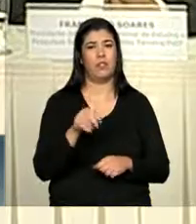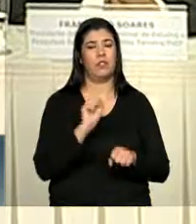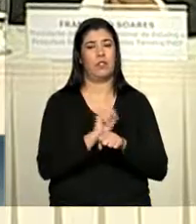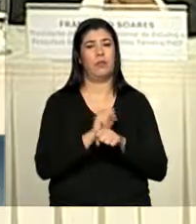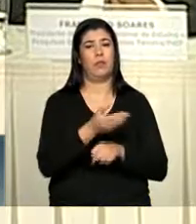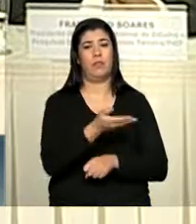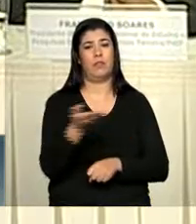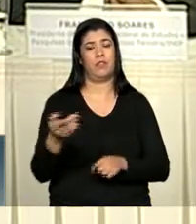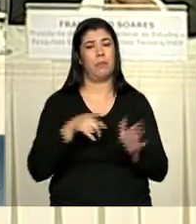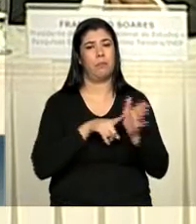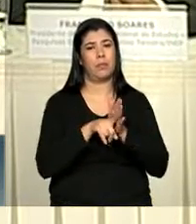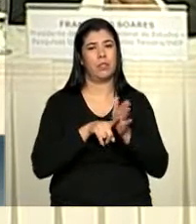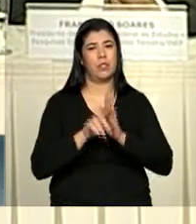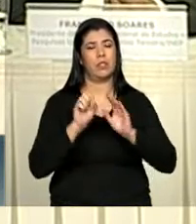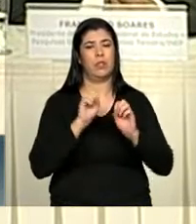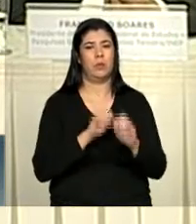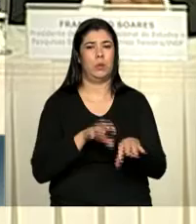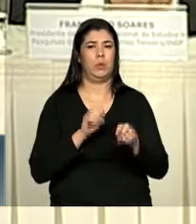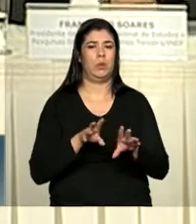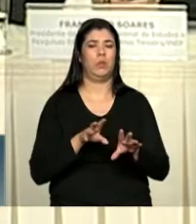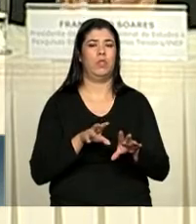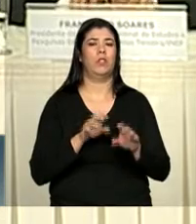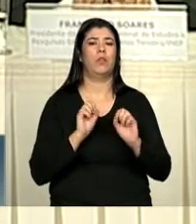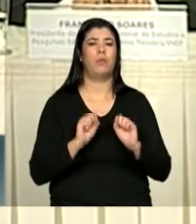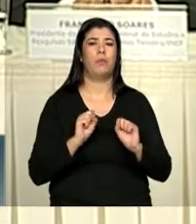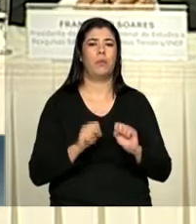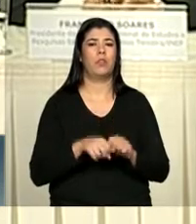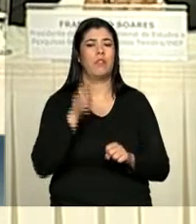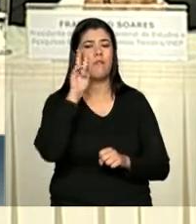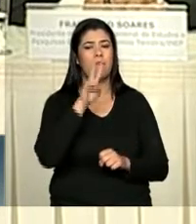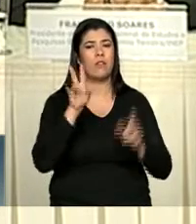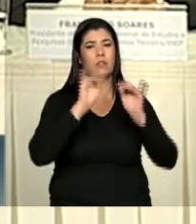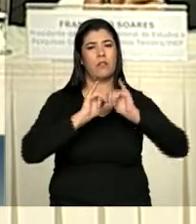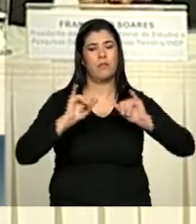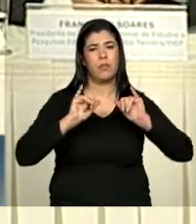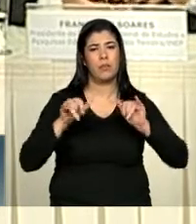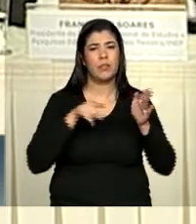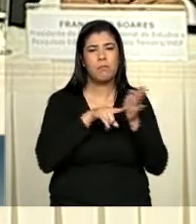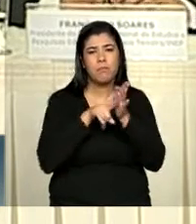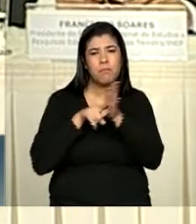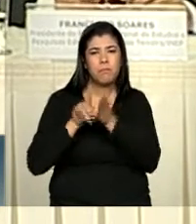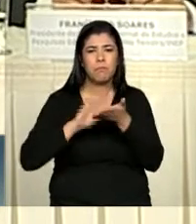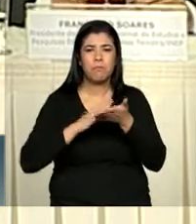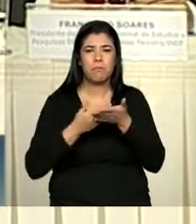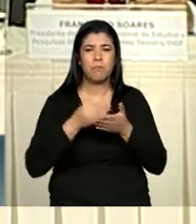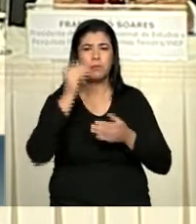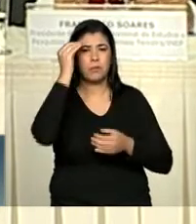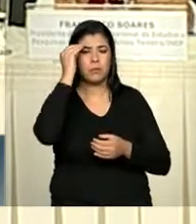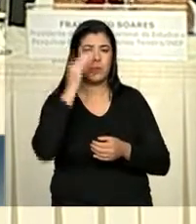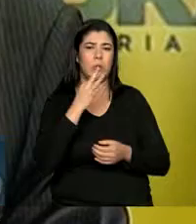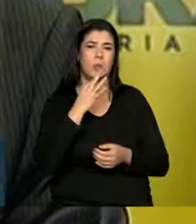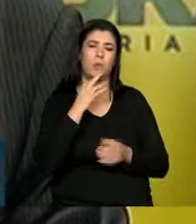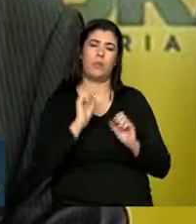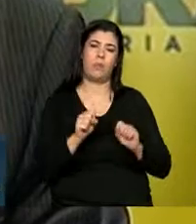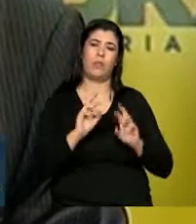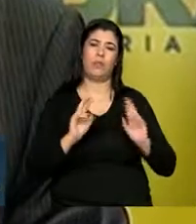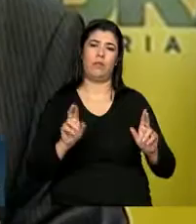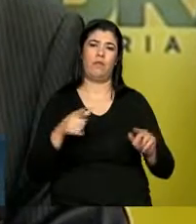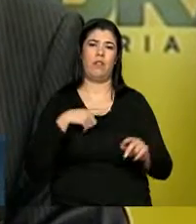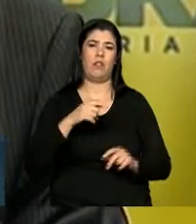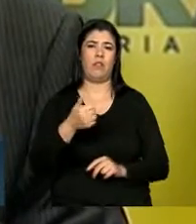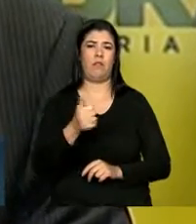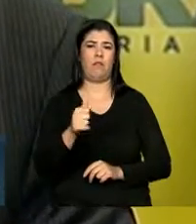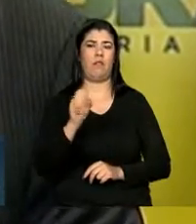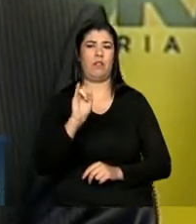pesquisadores de educação, temos muitos e muito bons, se debrucem sobre esses dados, façam suas análises, claro. Que serão talvez diferentes da nossa, embora a